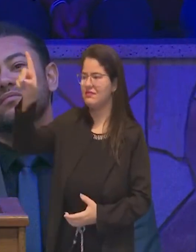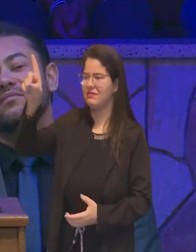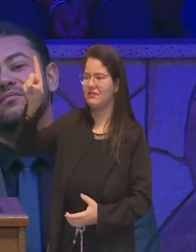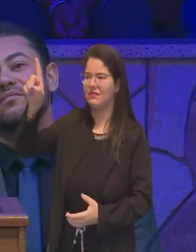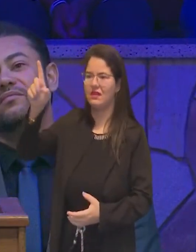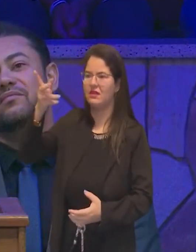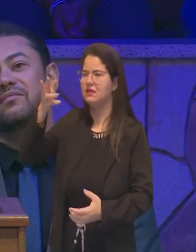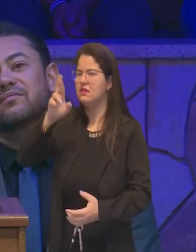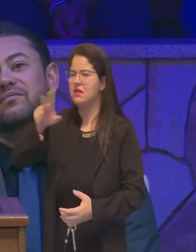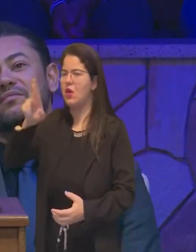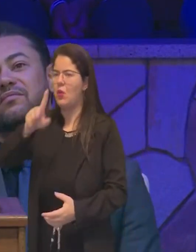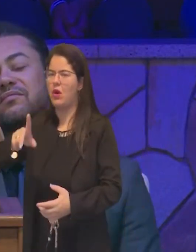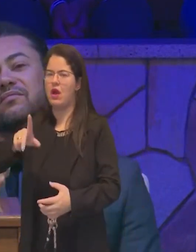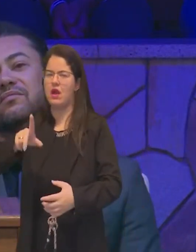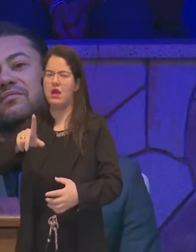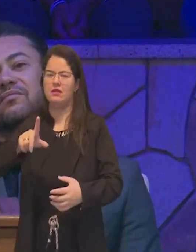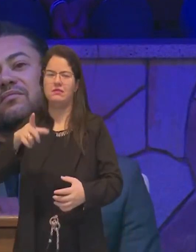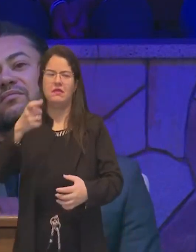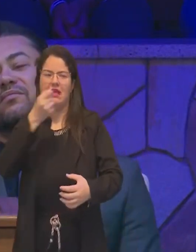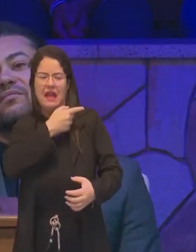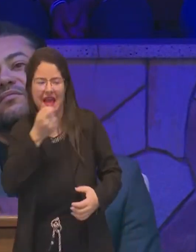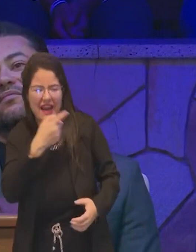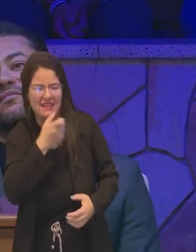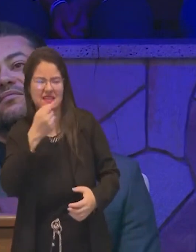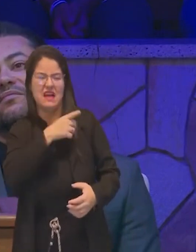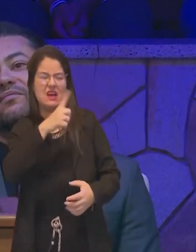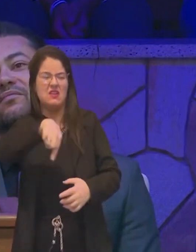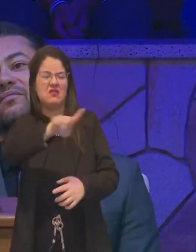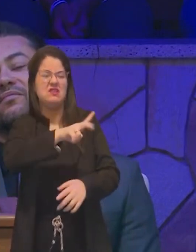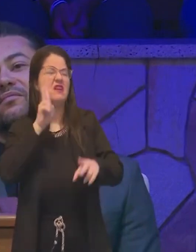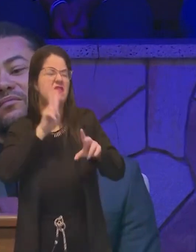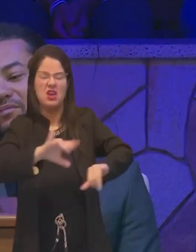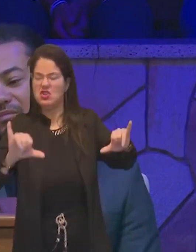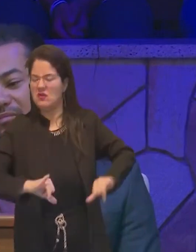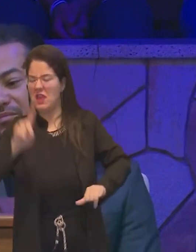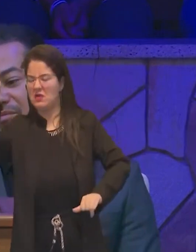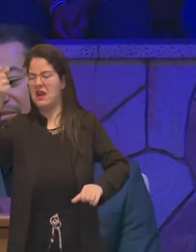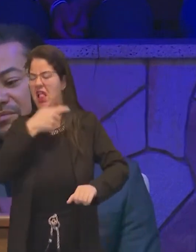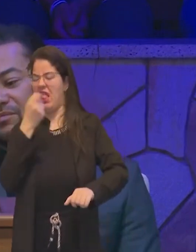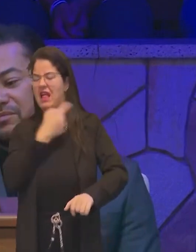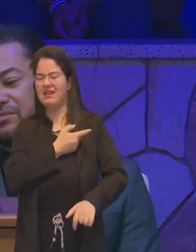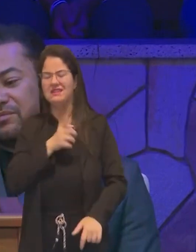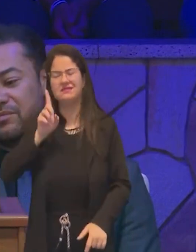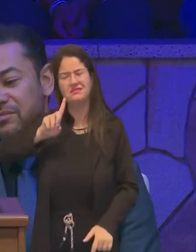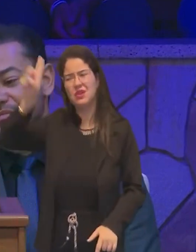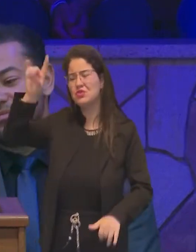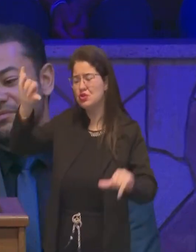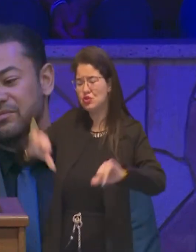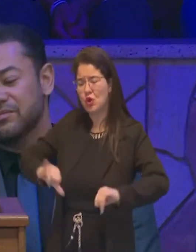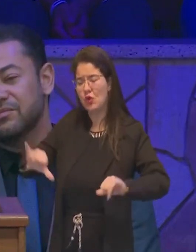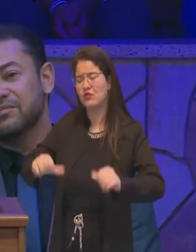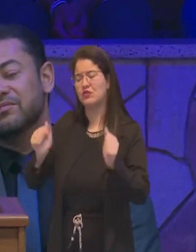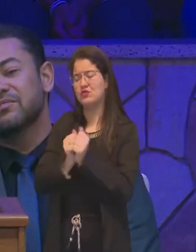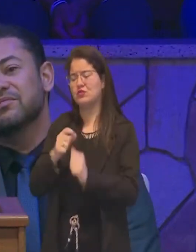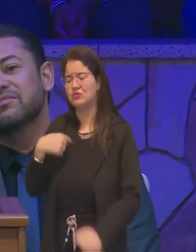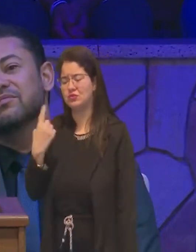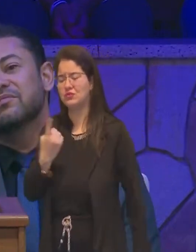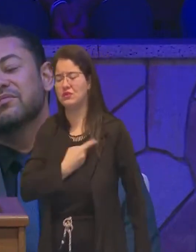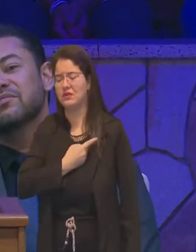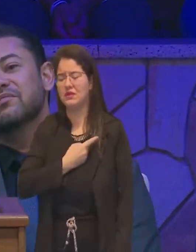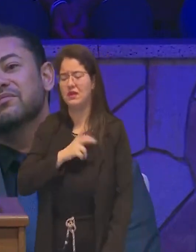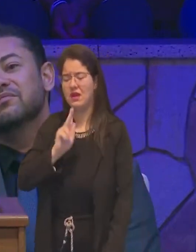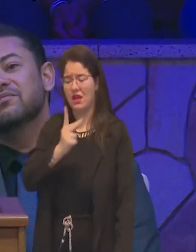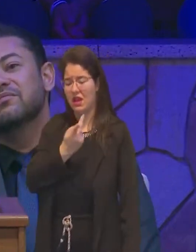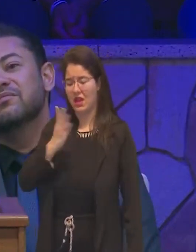no céu que acha engraçado o nosso sofrimento. Ele sofre conosco. Hebreus nos diz: